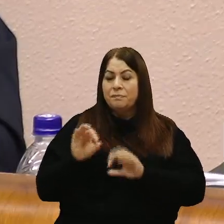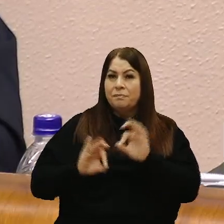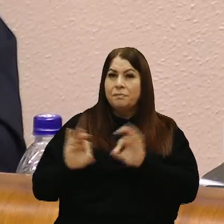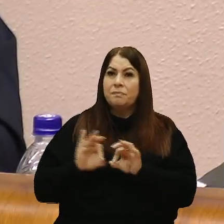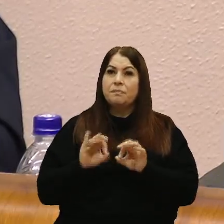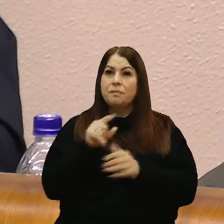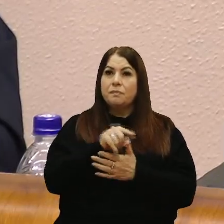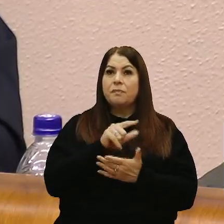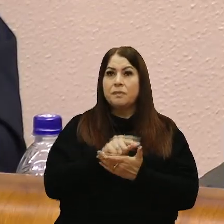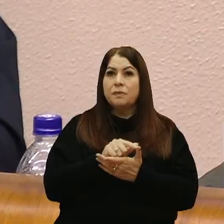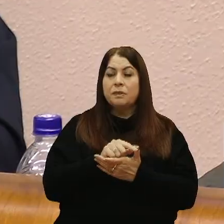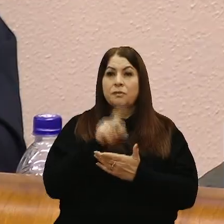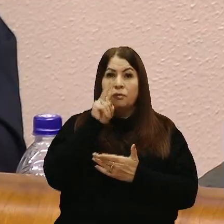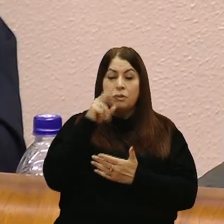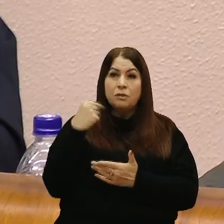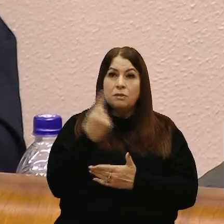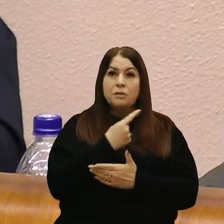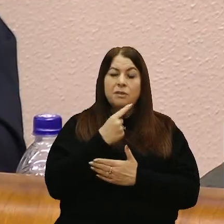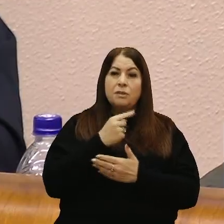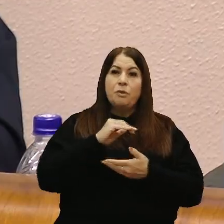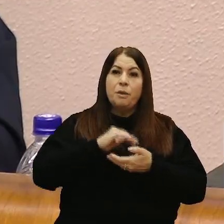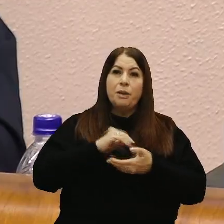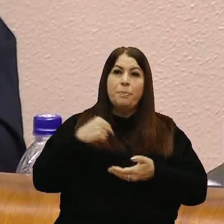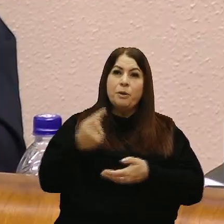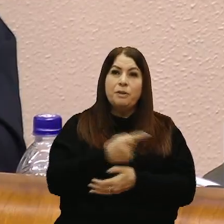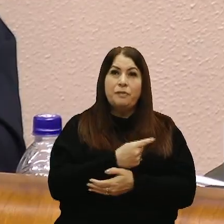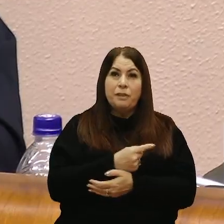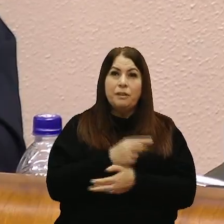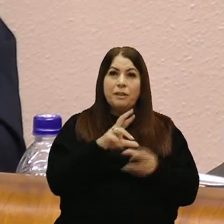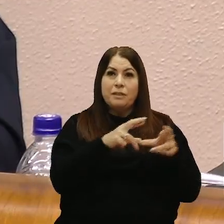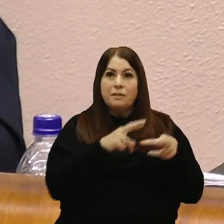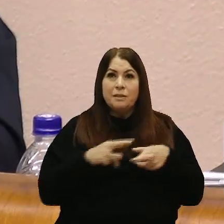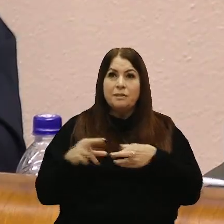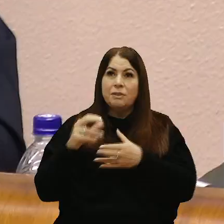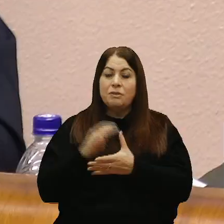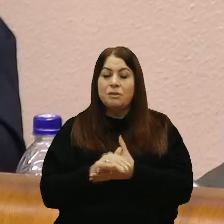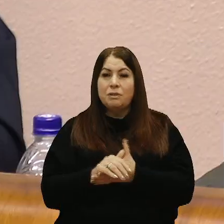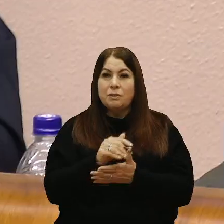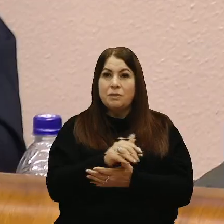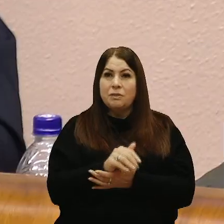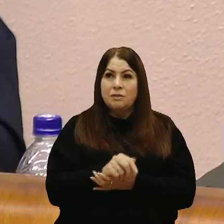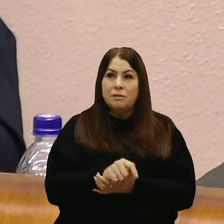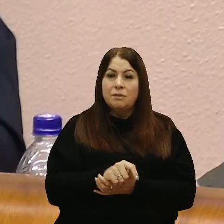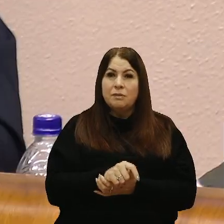Tanto é que fortaleceu as defesas civis regionais,